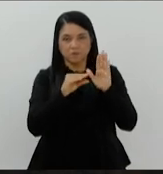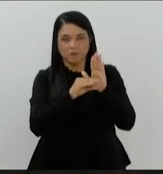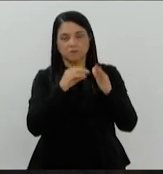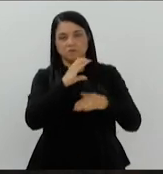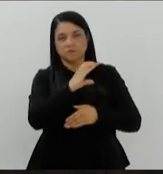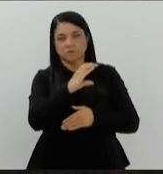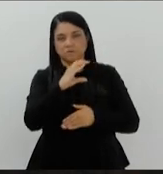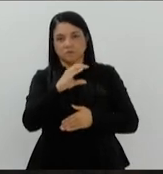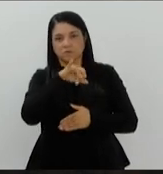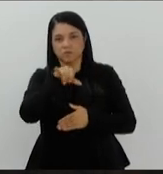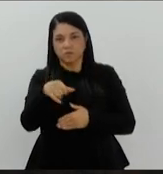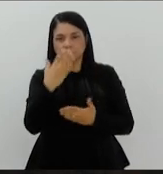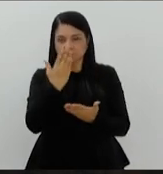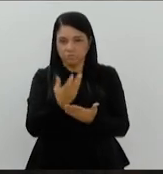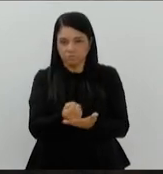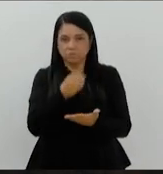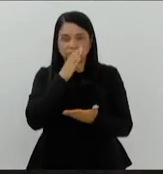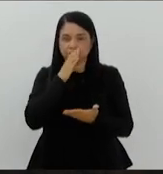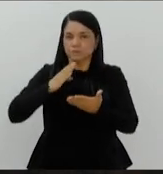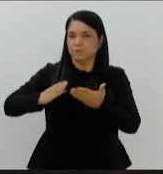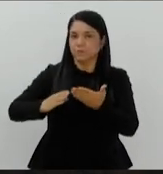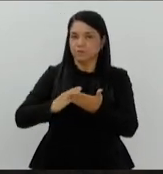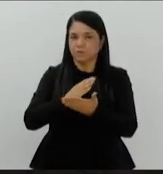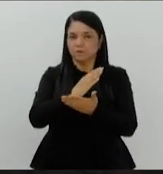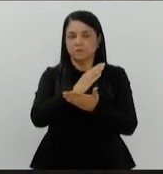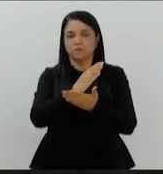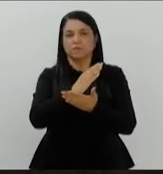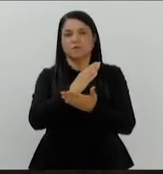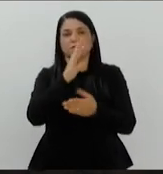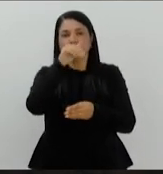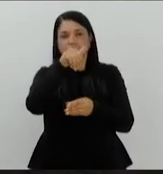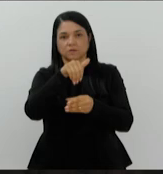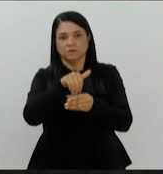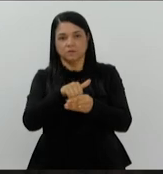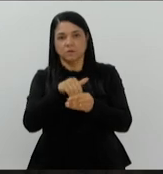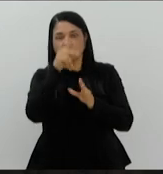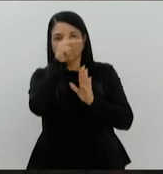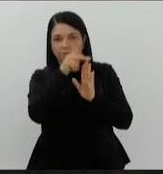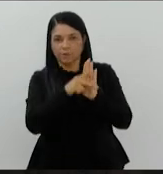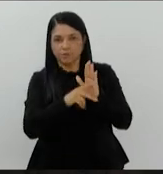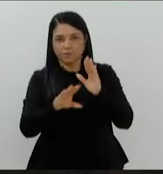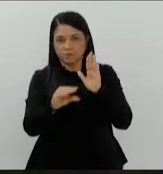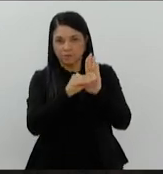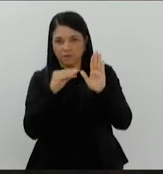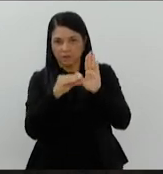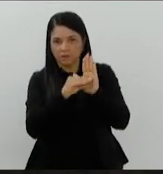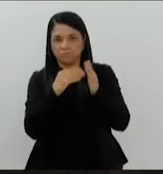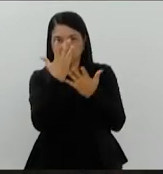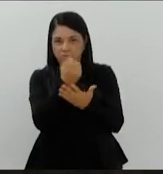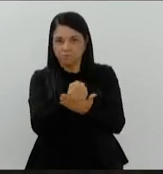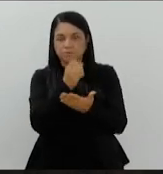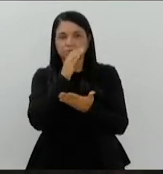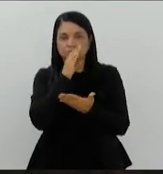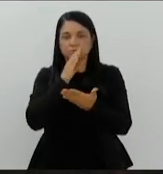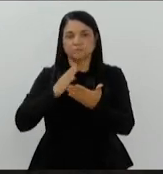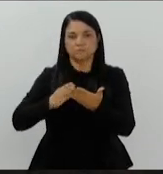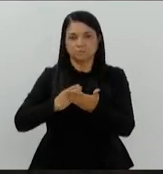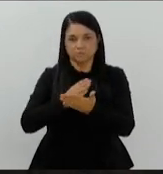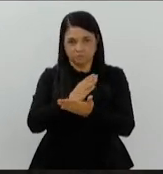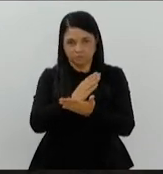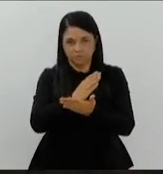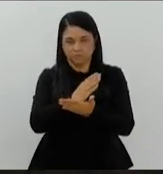CCJ. Senhores que aprovam, permaneçam como estão. Aprovado. Em votação, o projeto assim emendado. Senhores que aprovam, permaneçam como